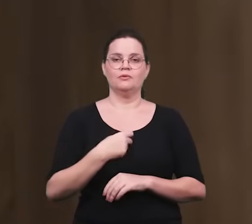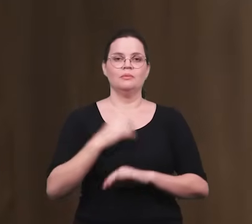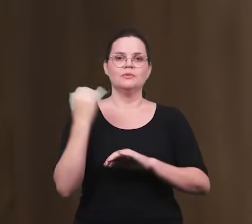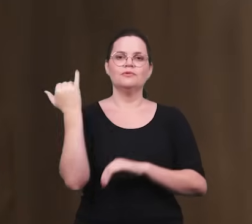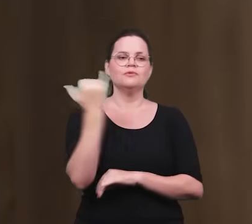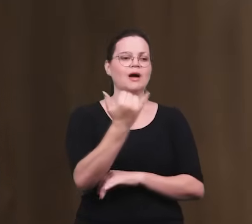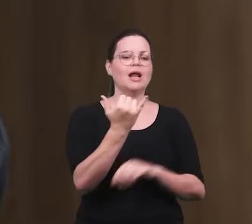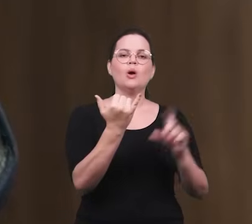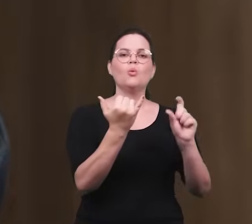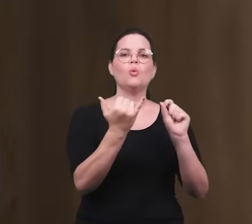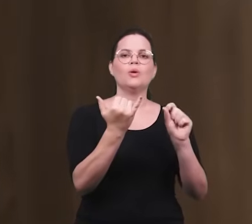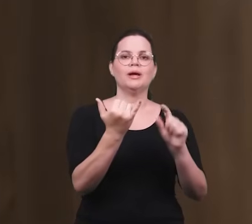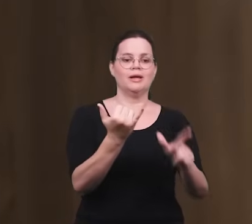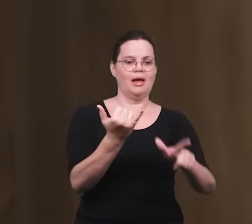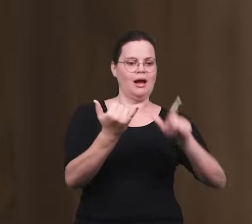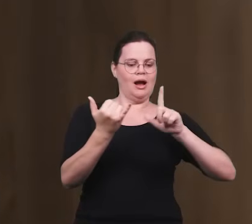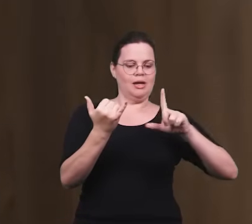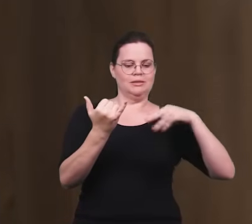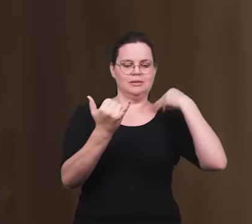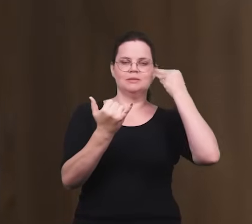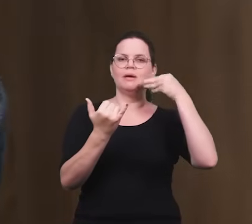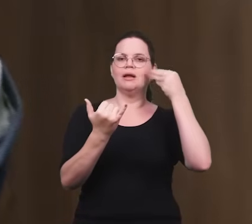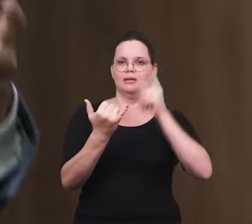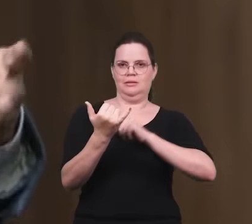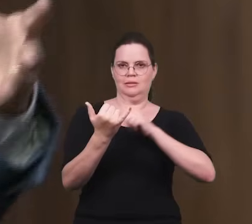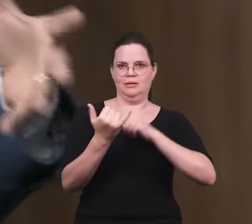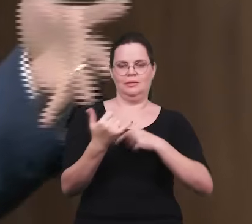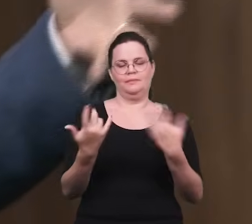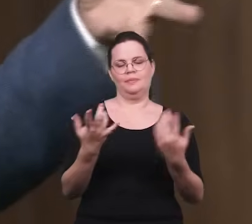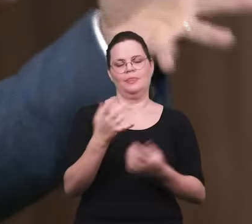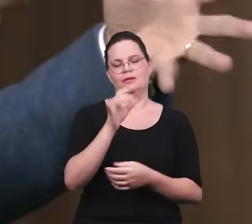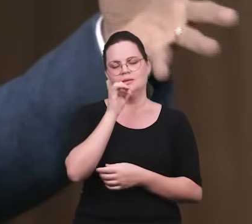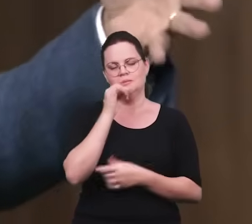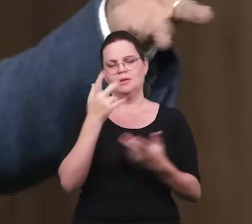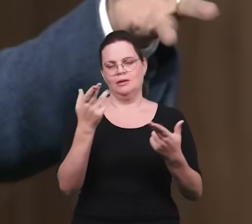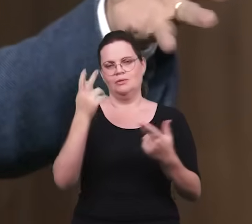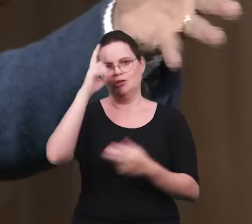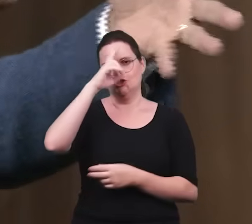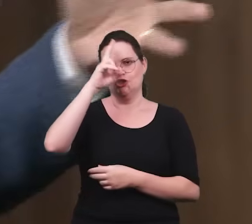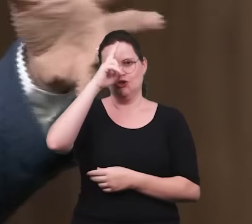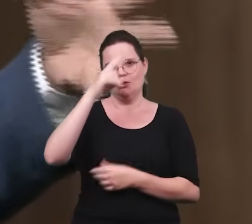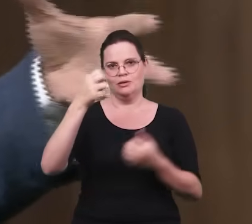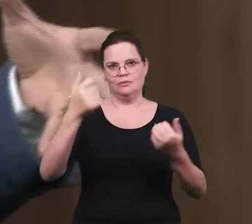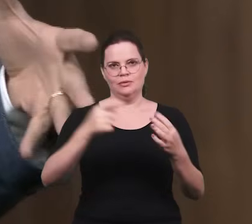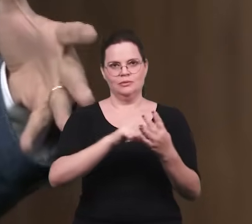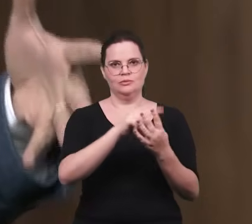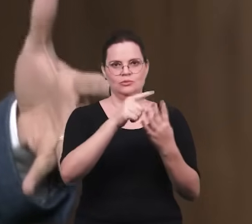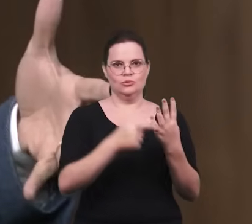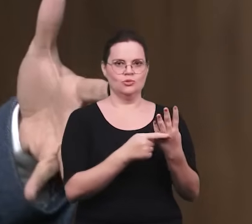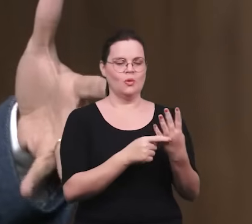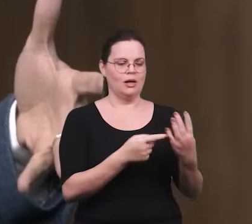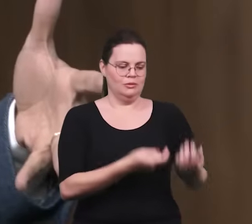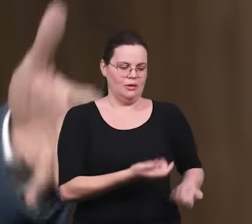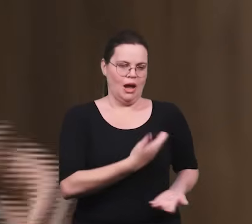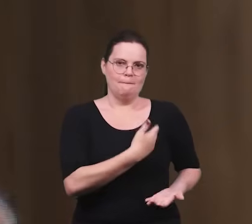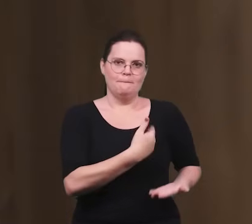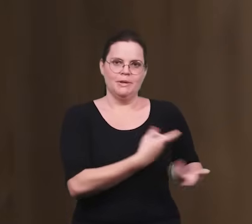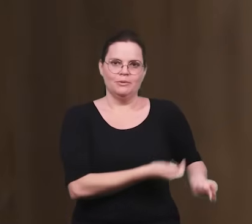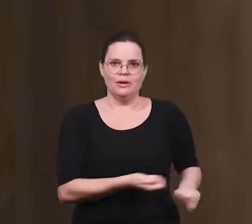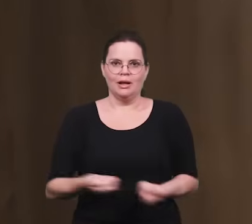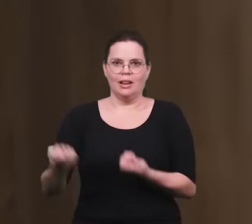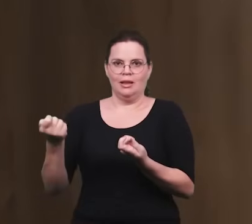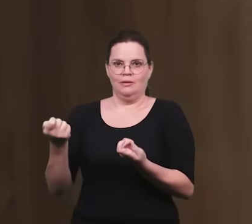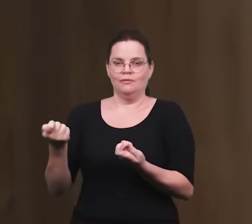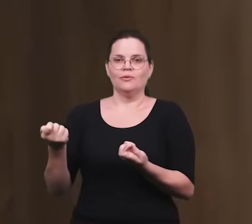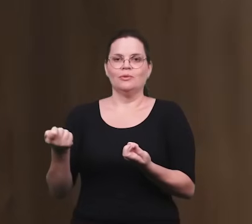nós vivemos, que nós experimentamos. Um exemplo é aquela história que a gente acabou de mencionar dos 4 que levaram um paralítico.